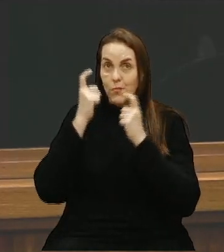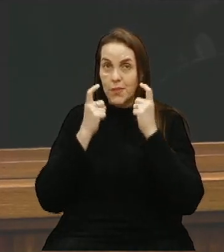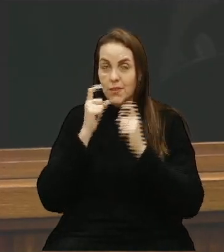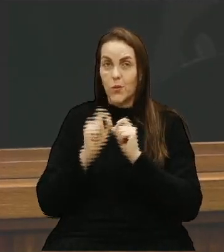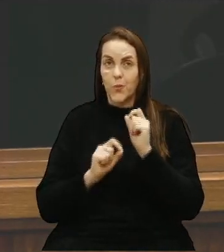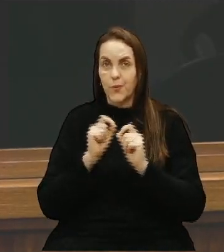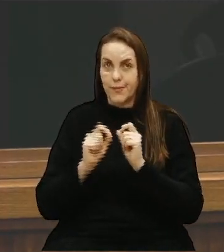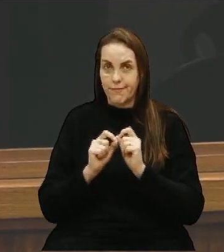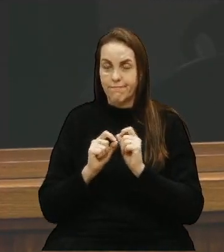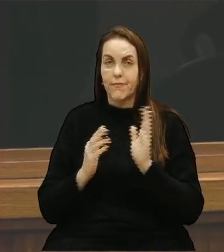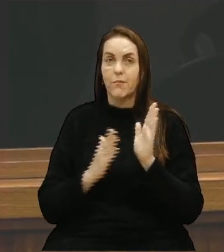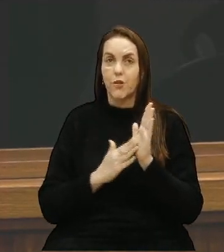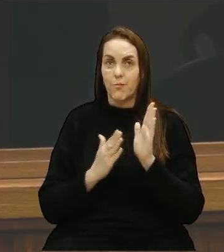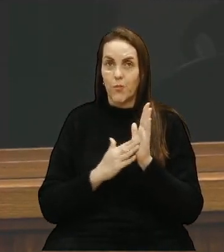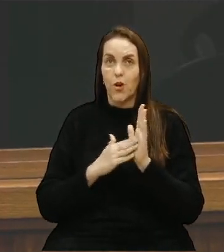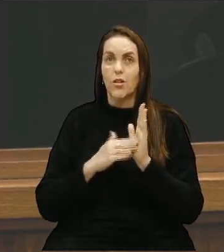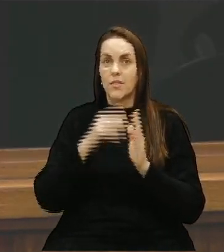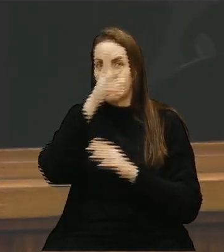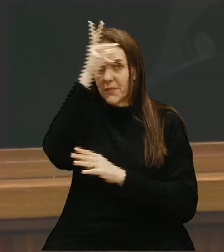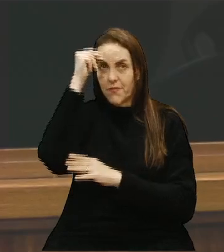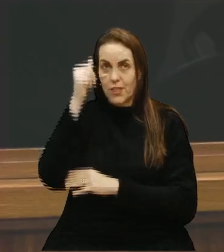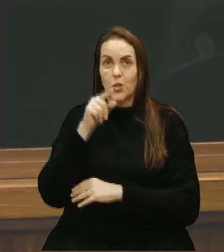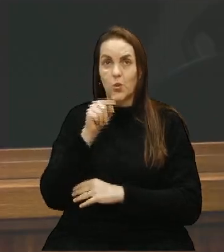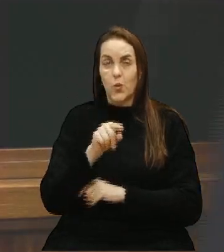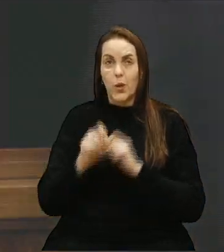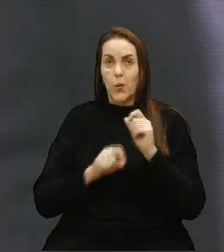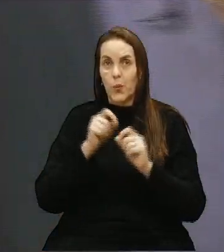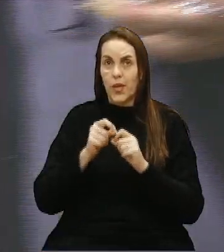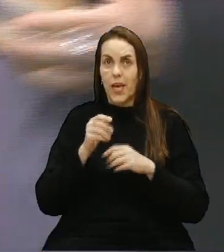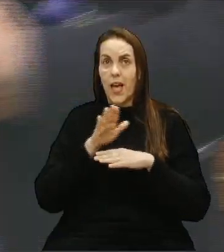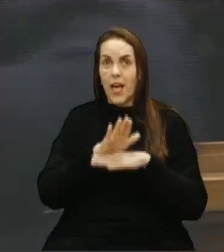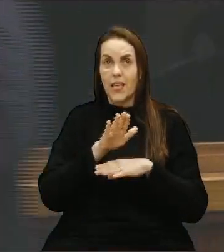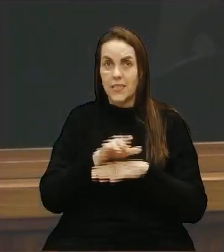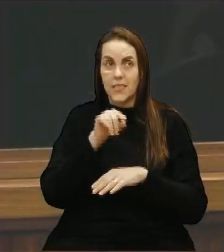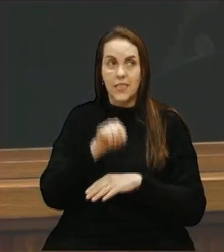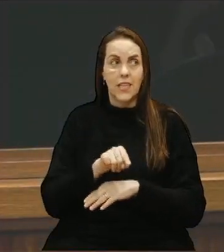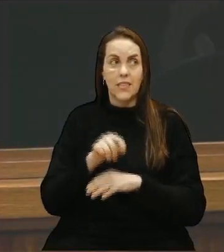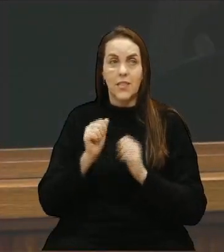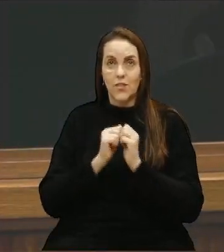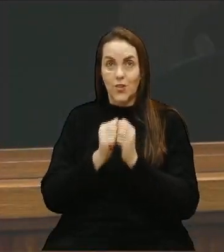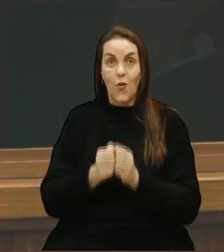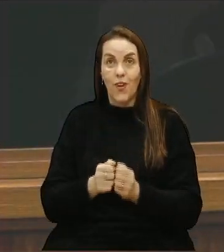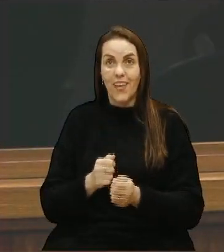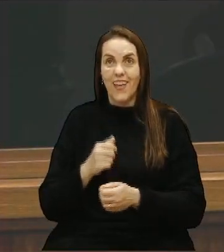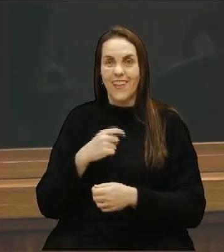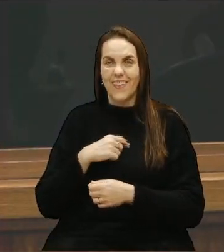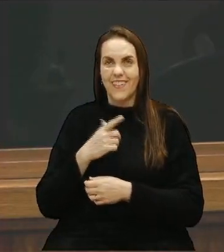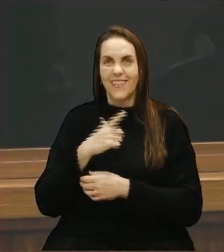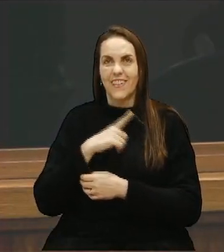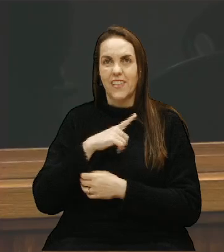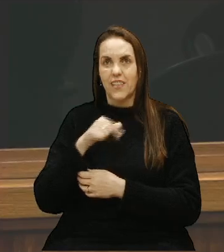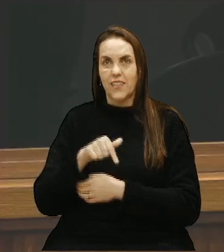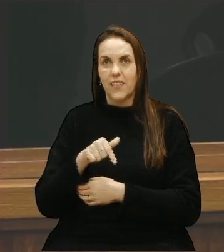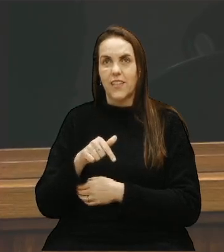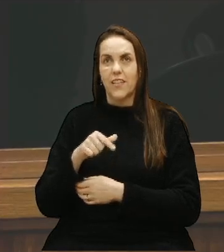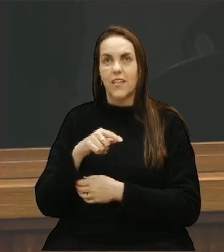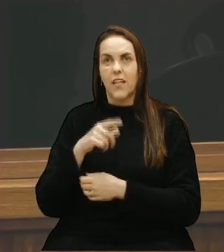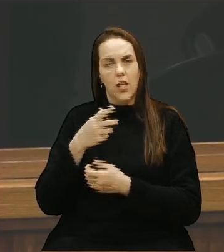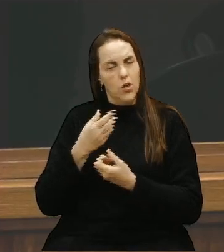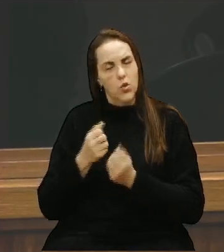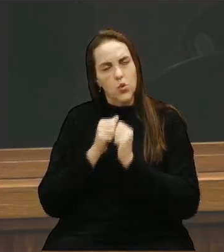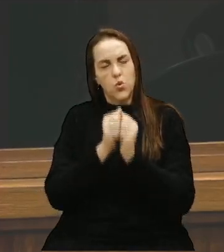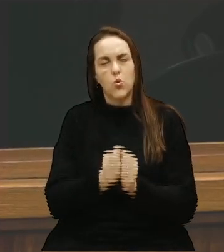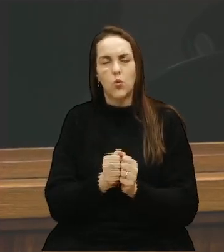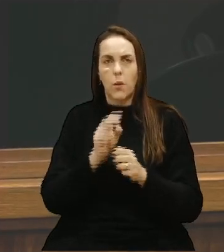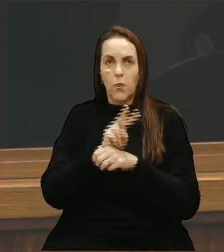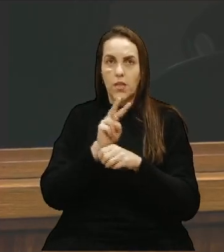é a proposta do Executivo Municipal para que a assistência esteja junto com outra política pública, nesse caso, junto com a